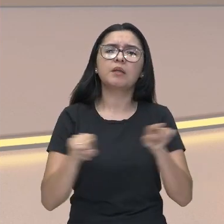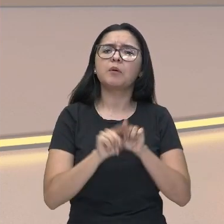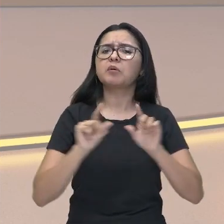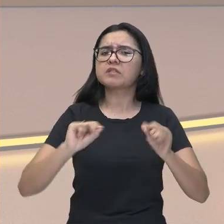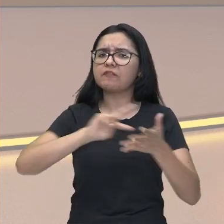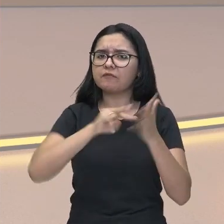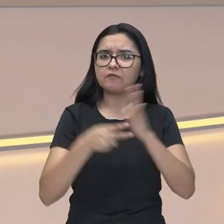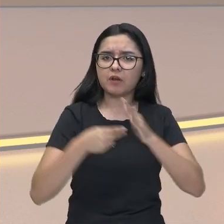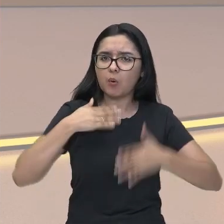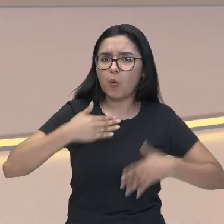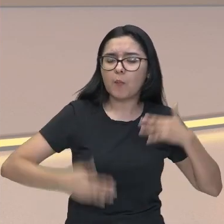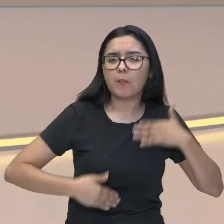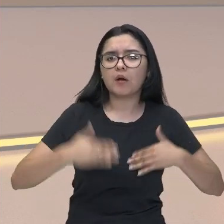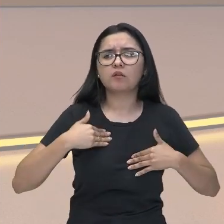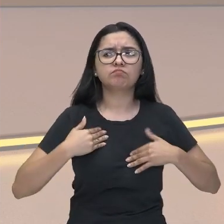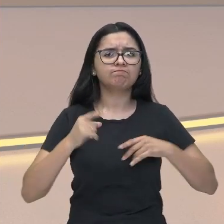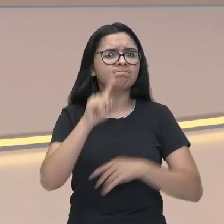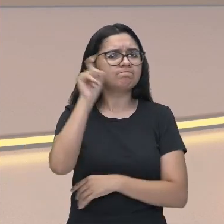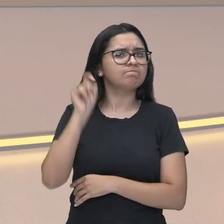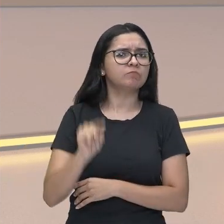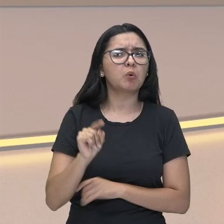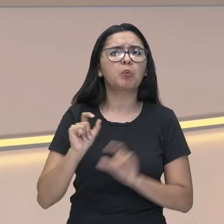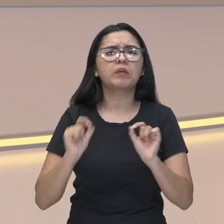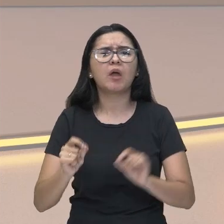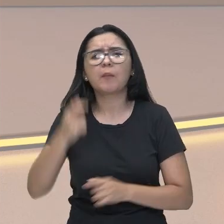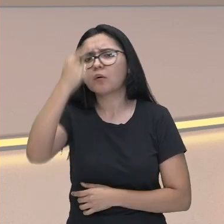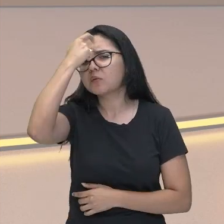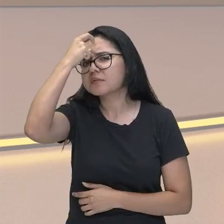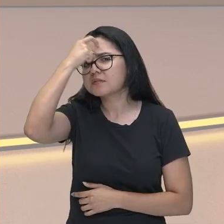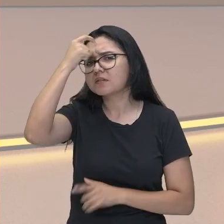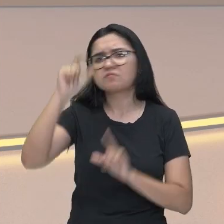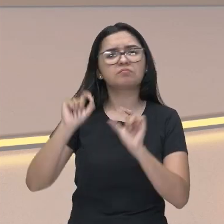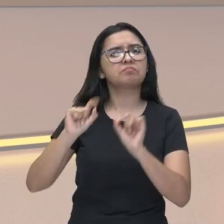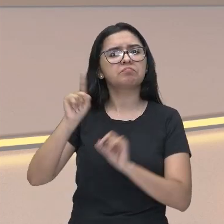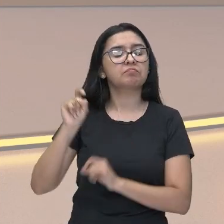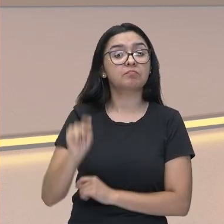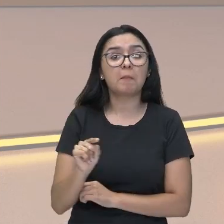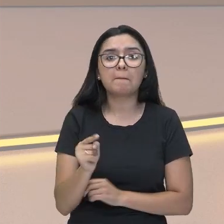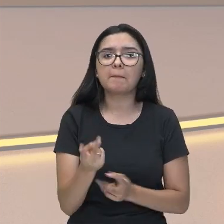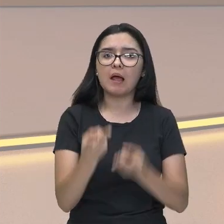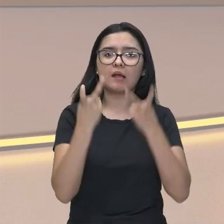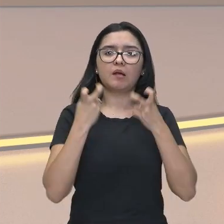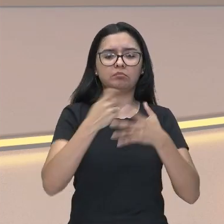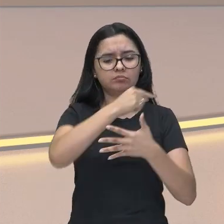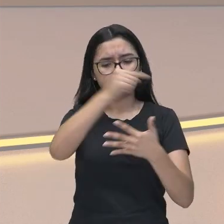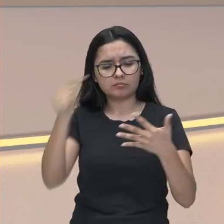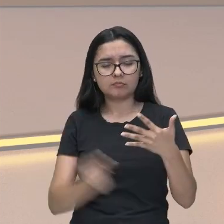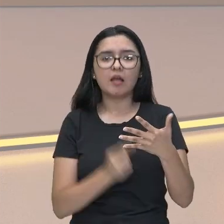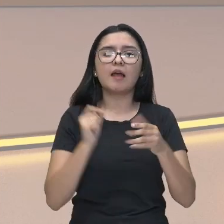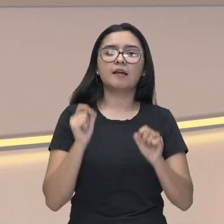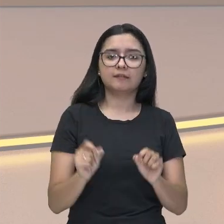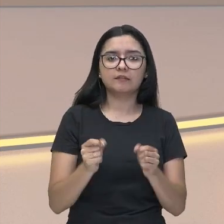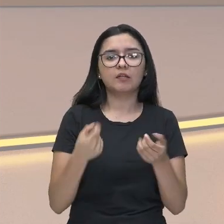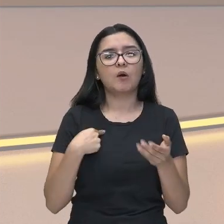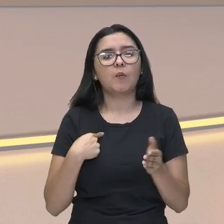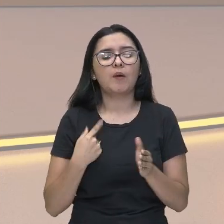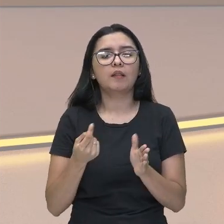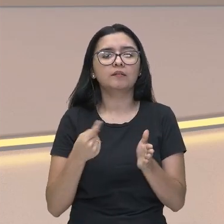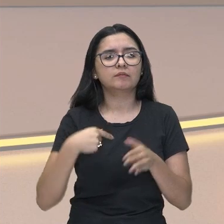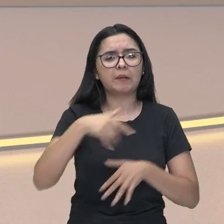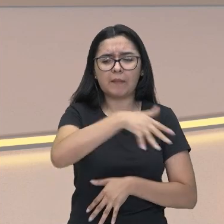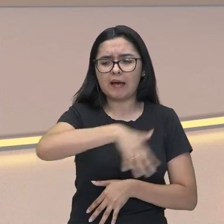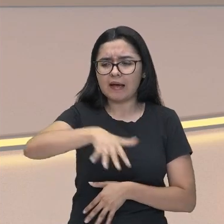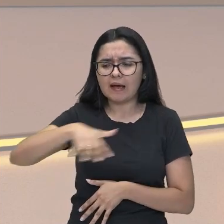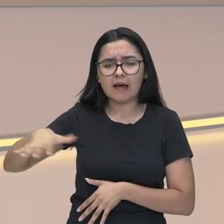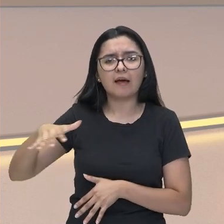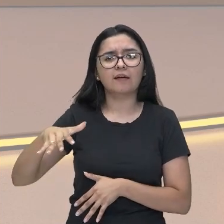humano? O que é uma consciência? Então você percebe que a metafísica ela é muito extensa, né? É um